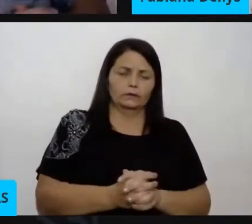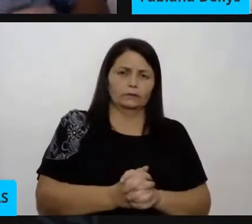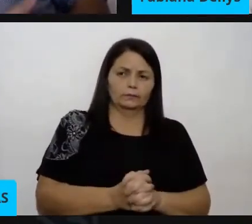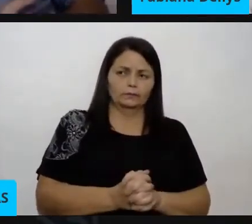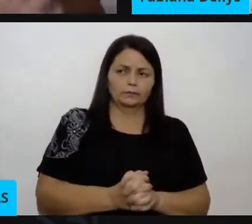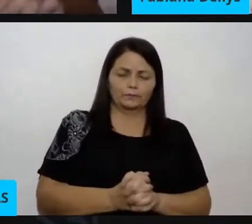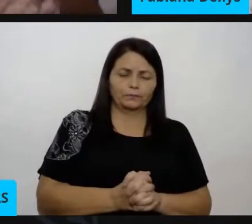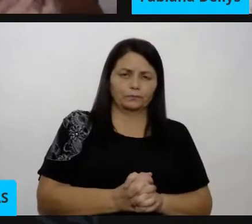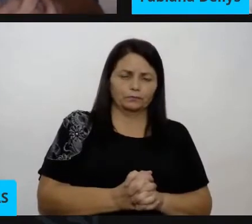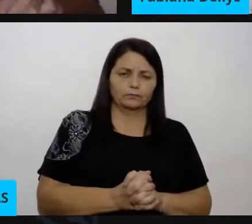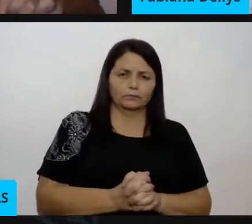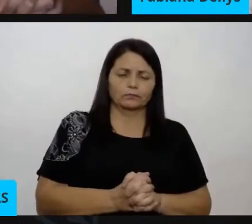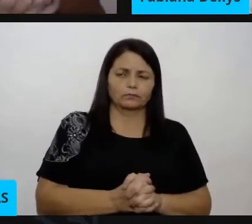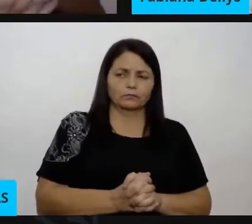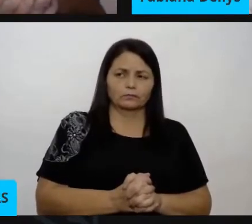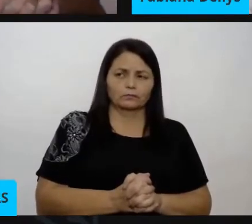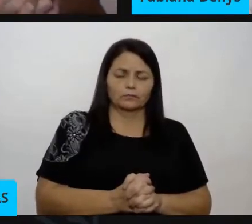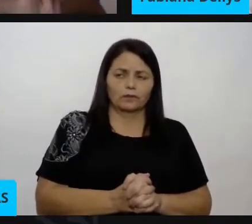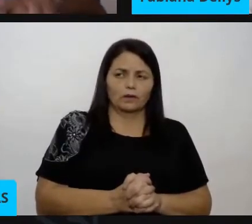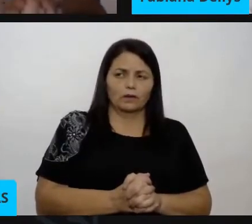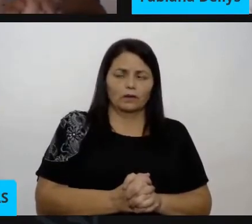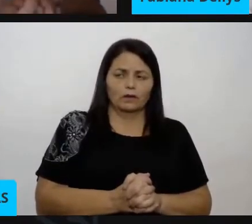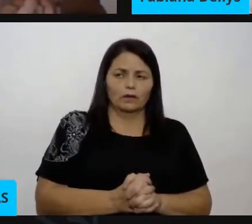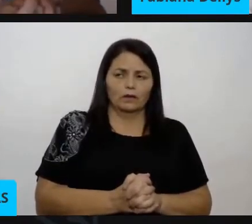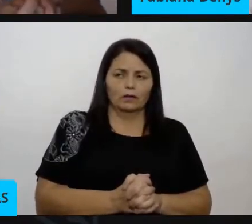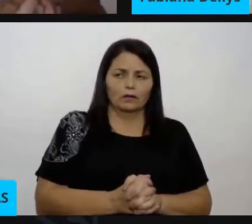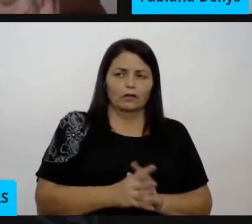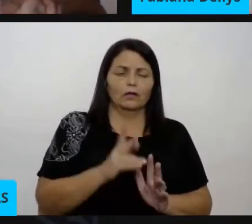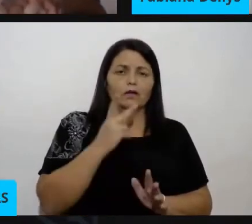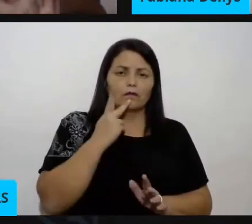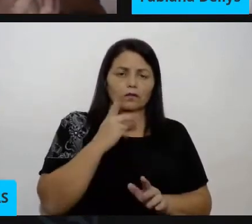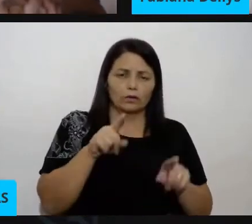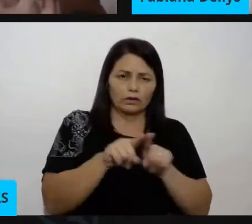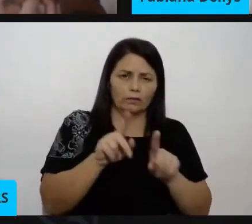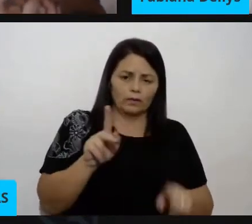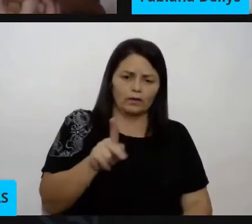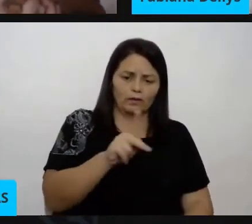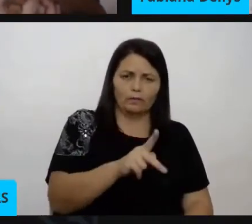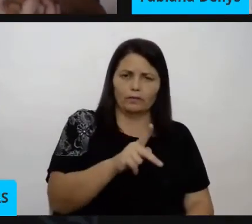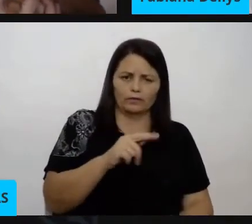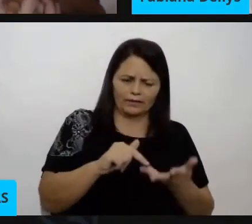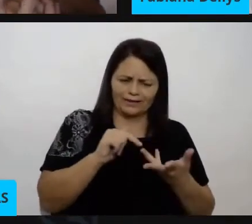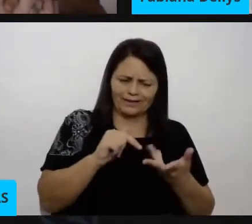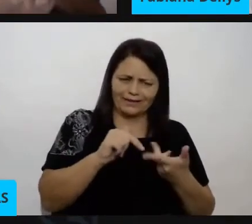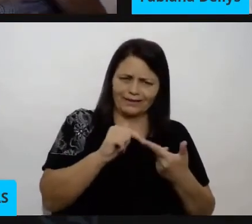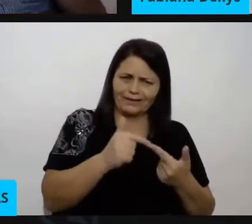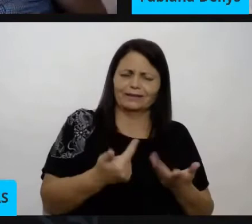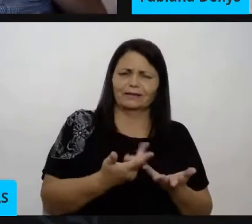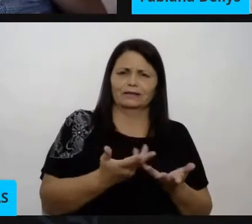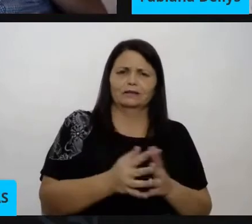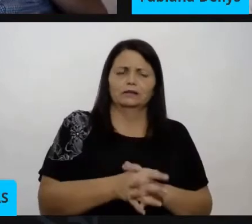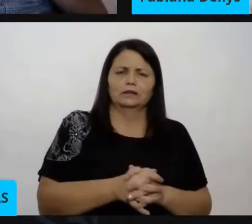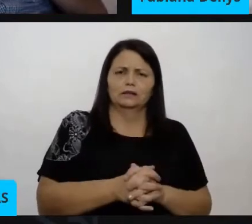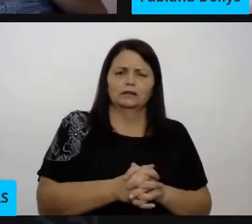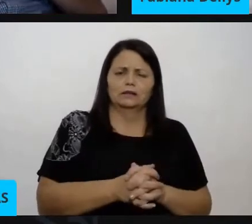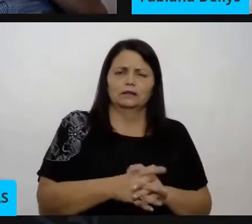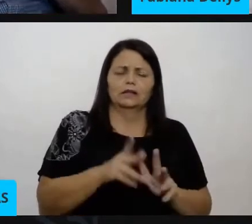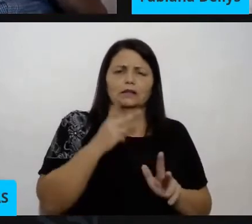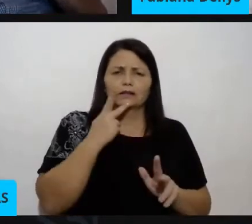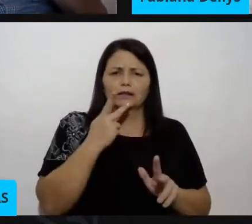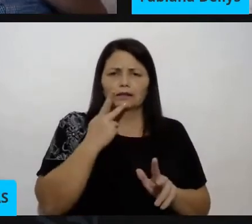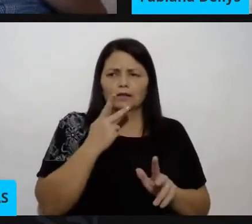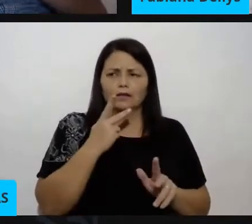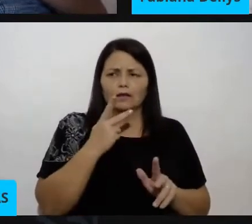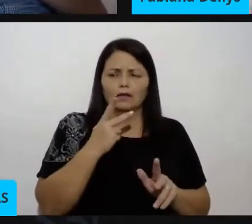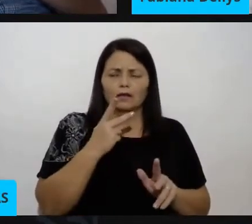Olha, ela falou do professor, né, que tem que ser terapeuta e tal, não é isso? Isso, ela está dizendo que, eu